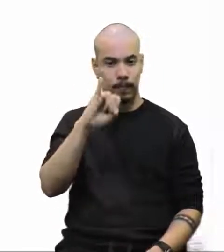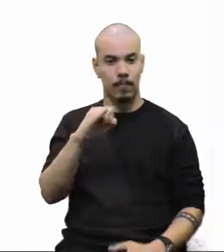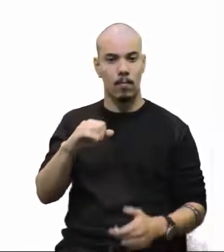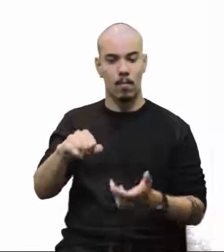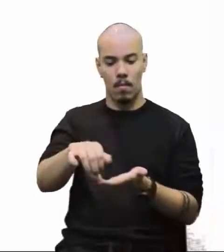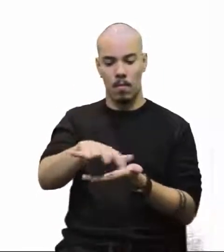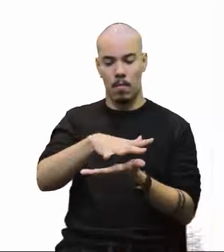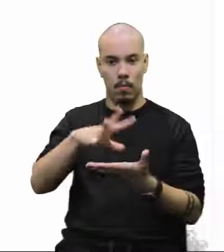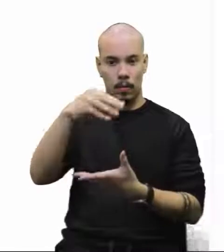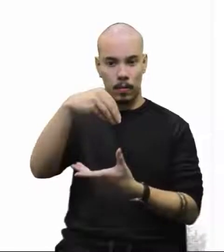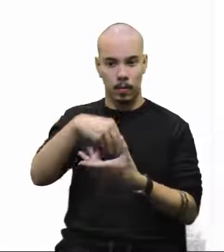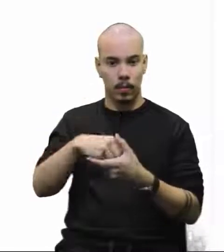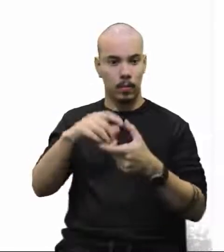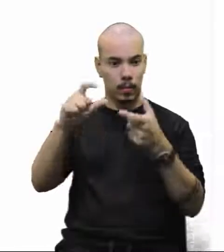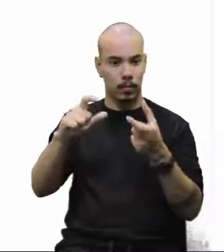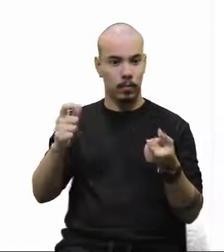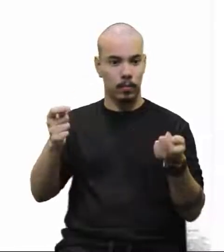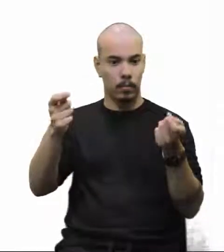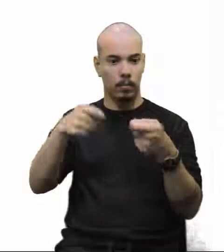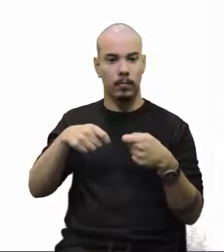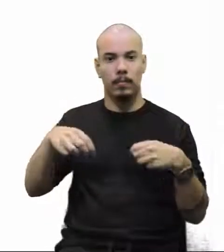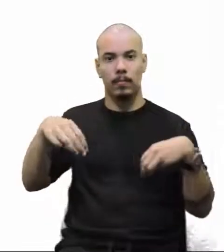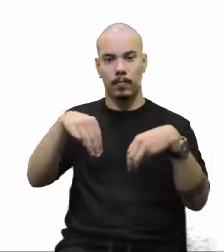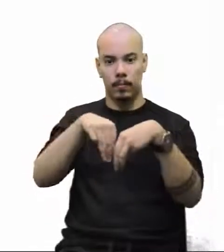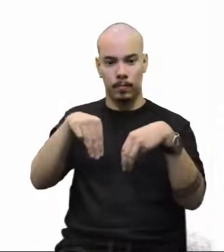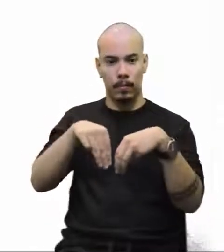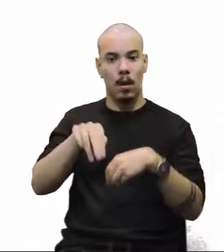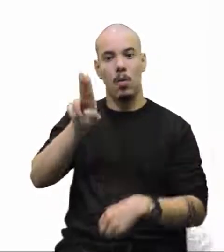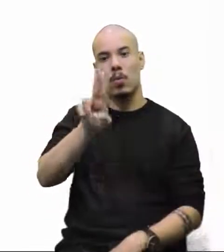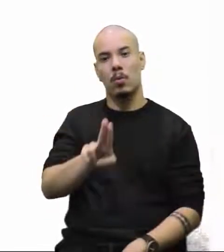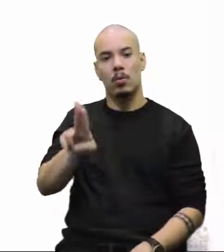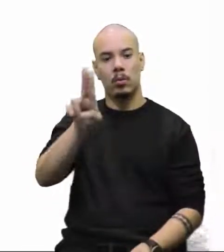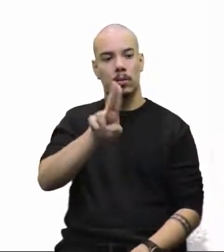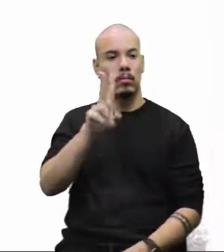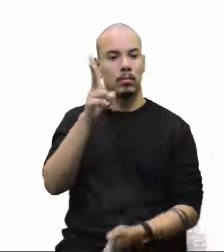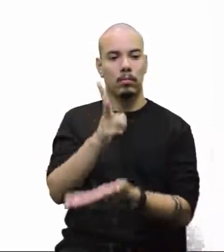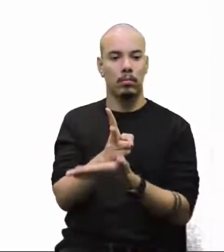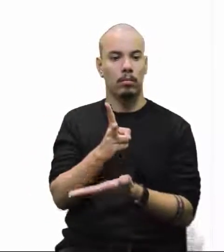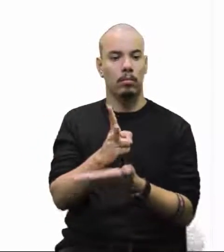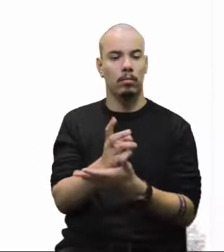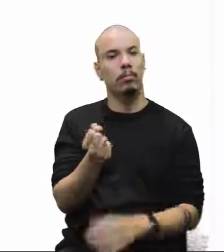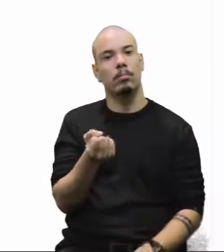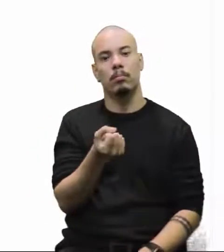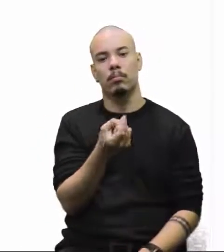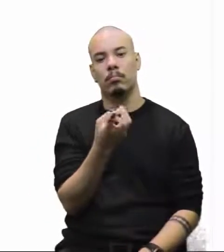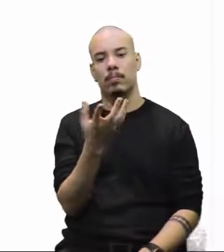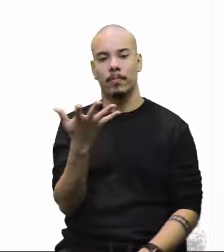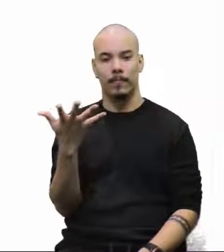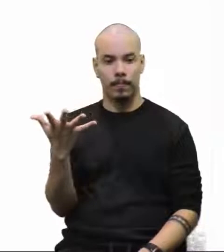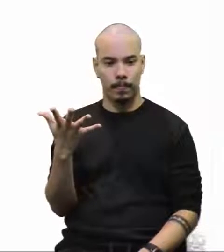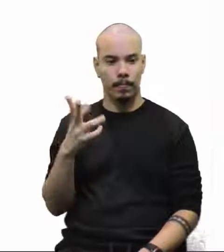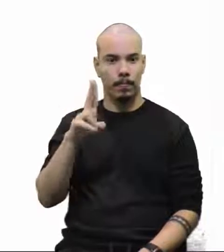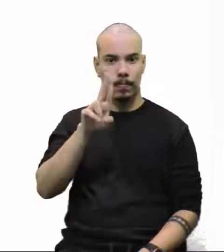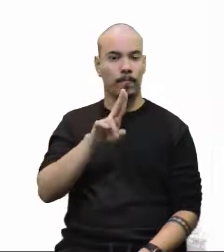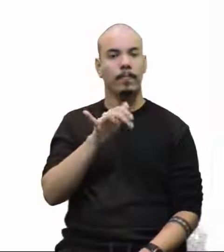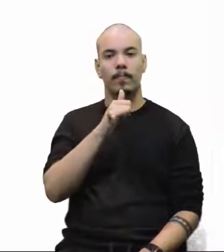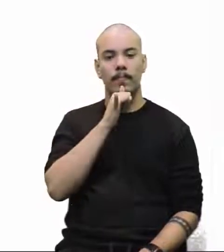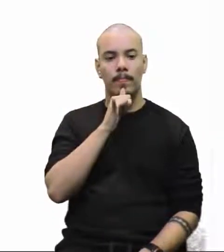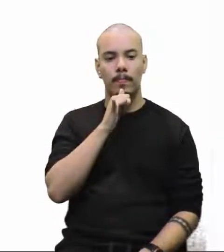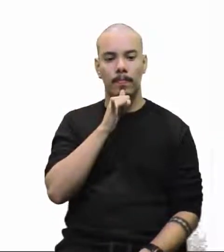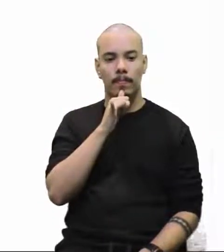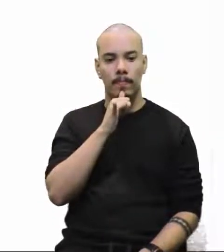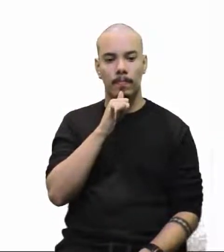em uma região onde há um campo magnético, é usada em uma grande quantidade, né, de aparelhos como, por